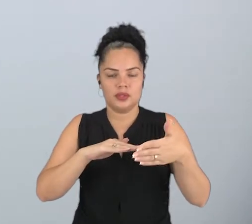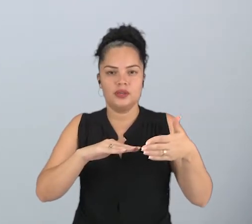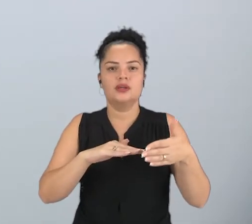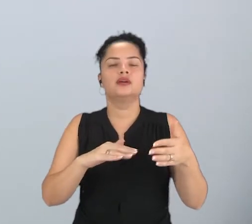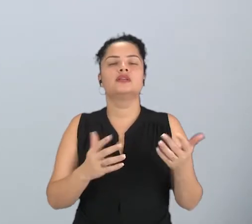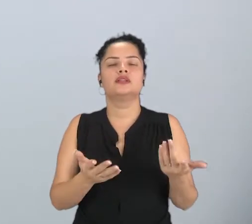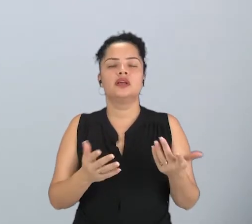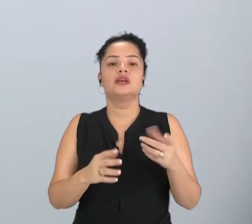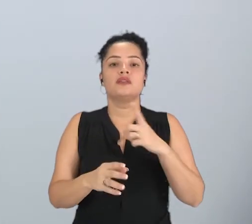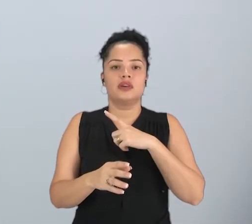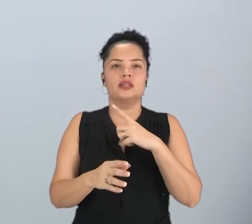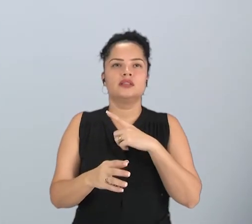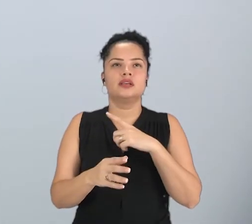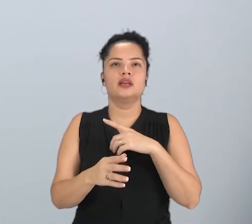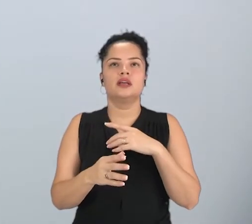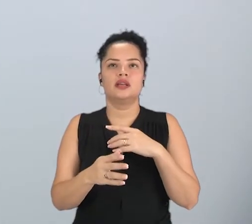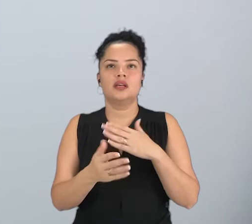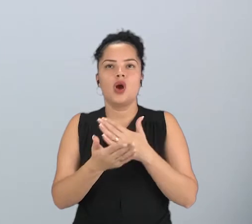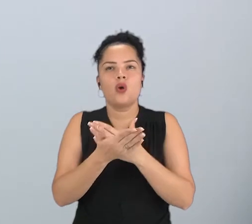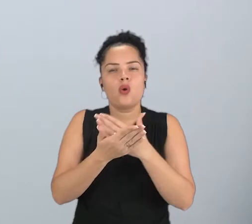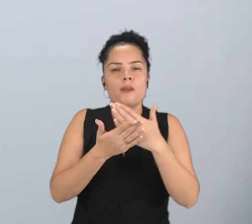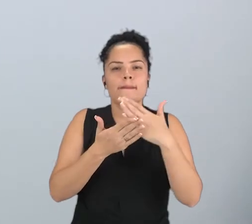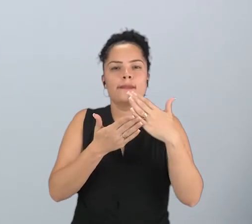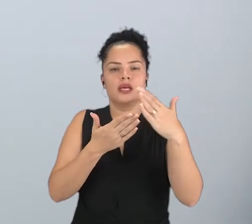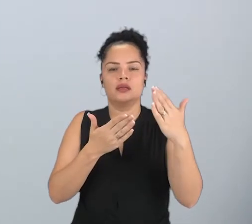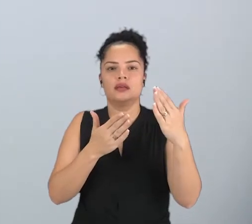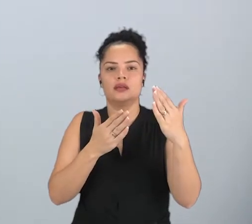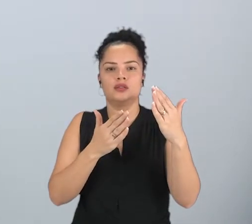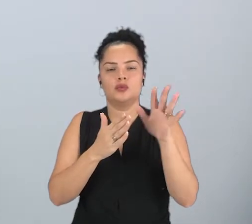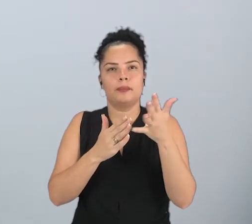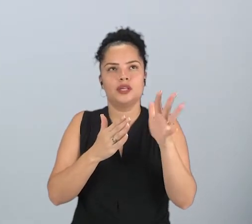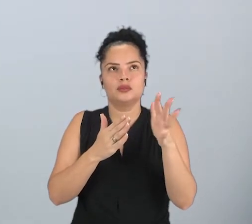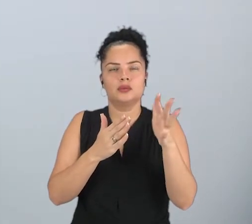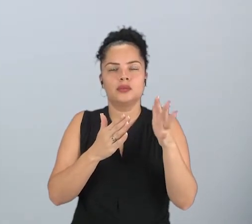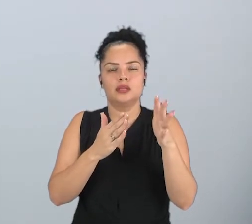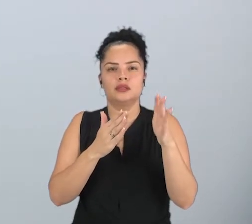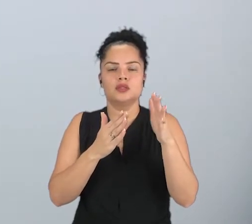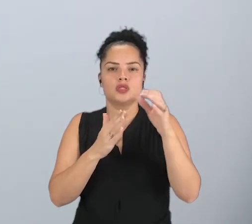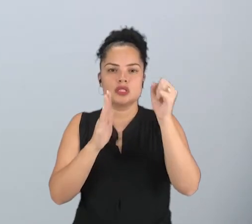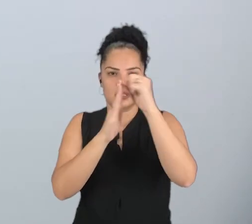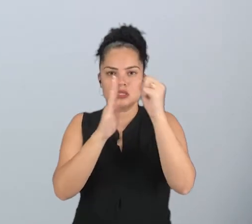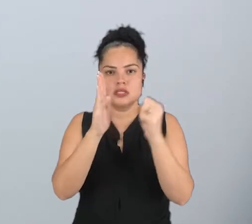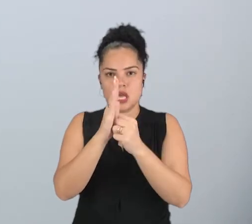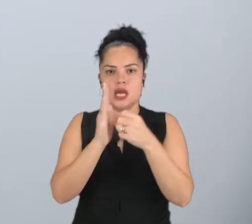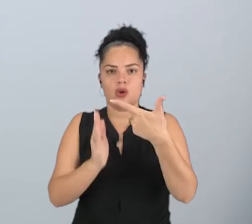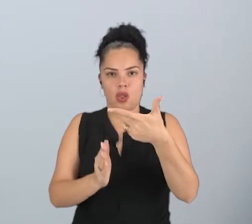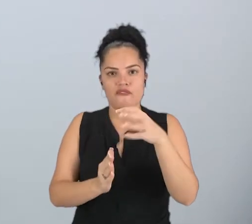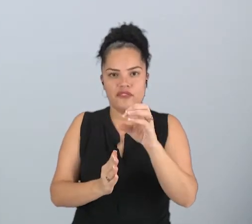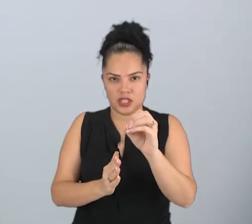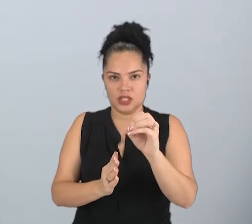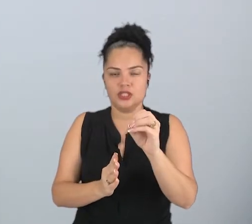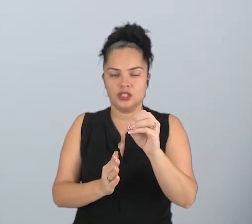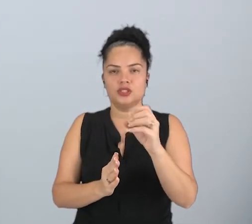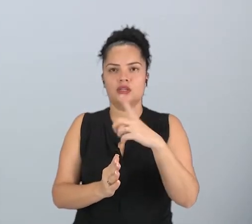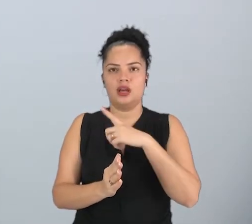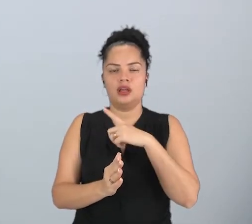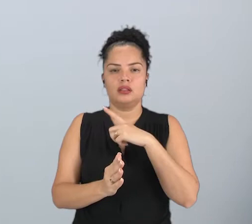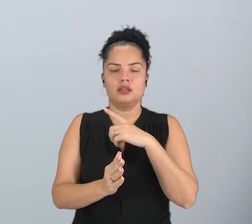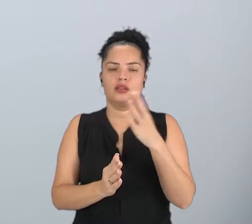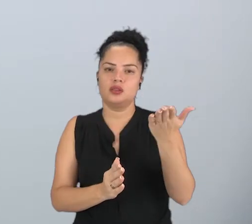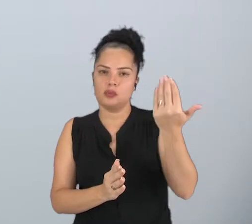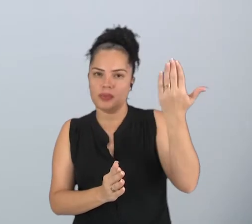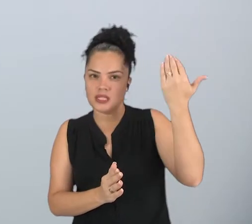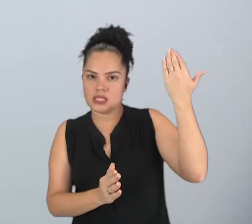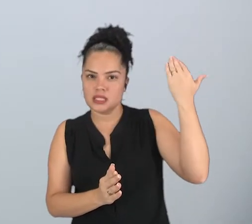ele é a segunda metade do século XX. Nós falamos da pré-história, falamos da antiguidade, que vai até mais ou menos o